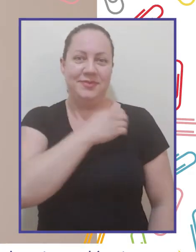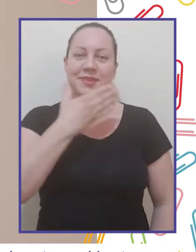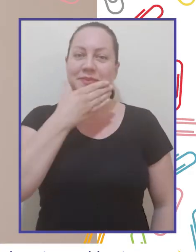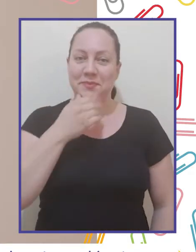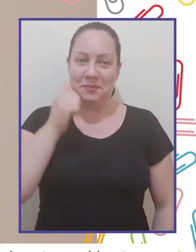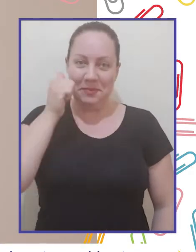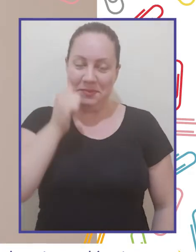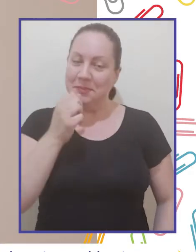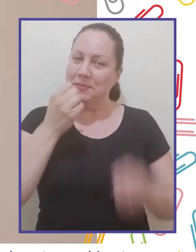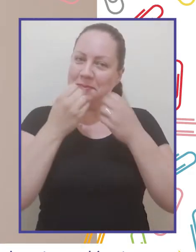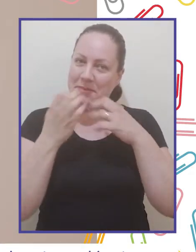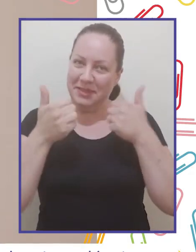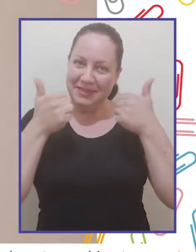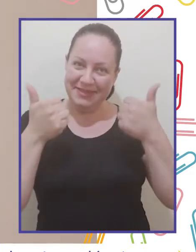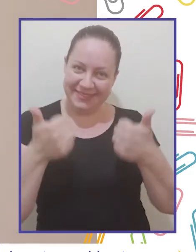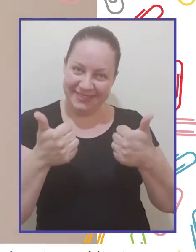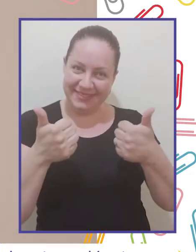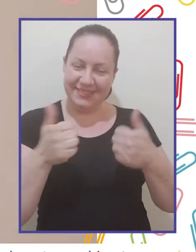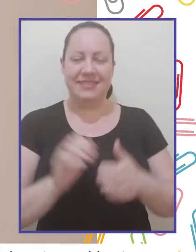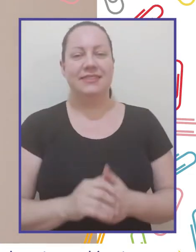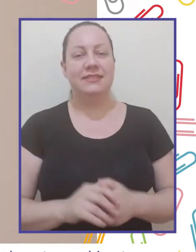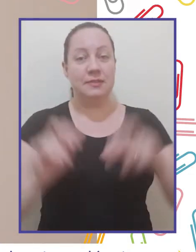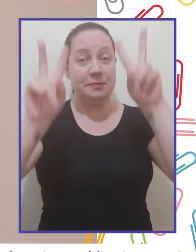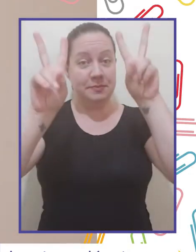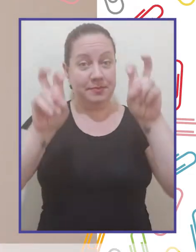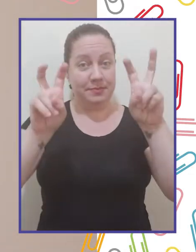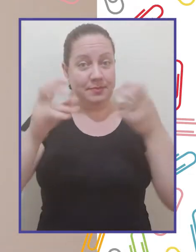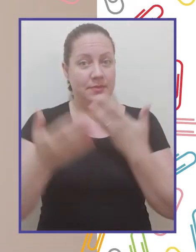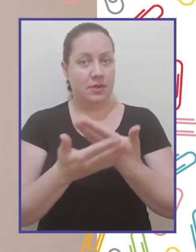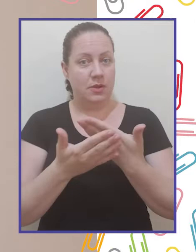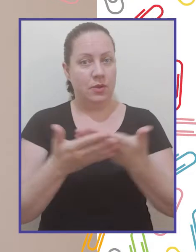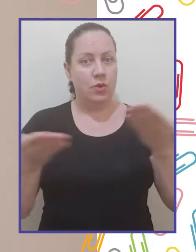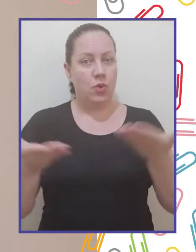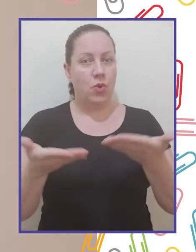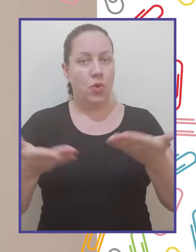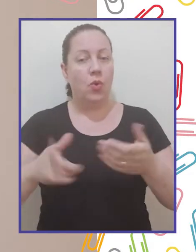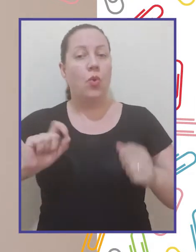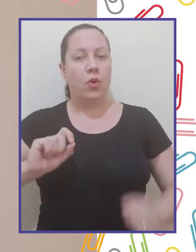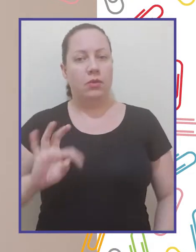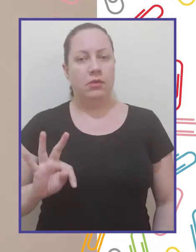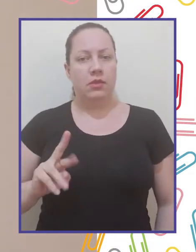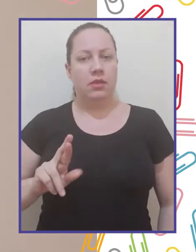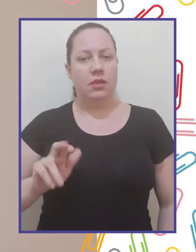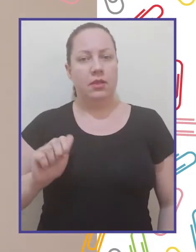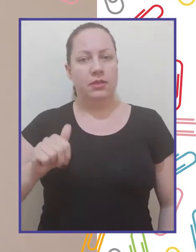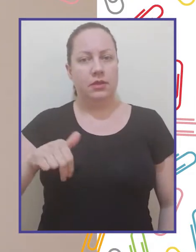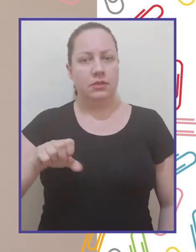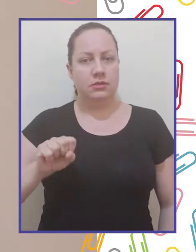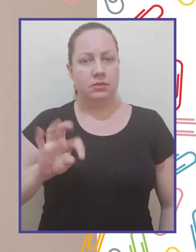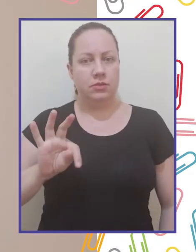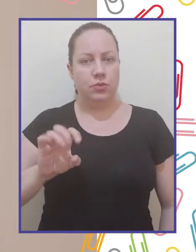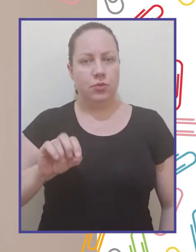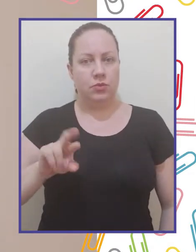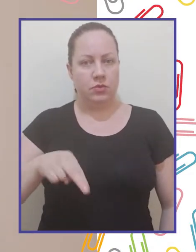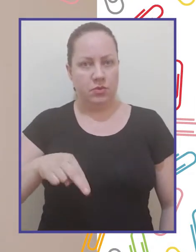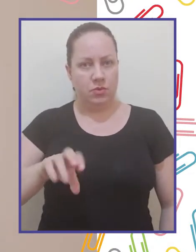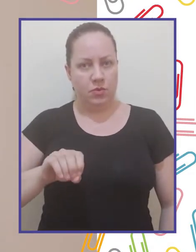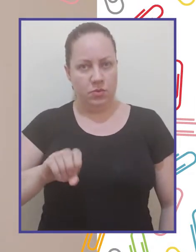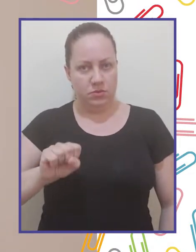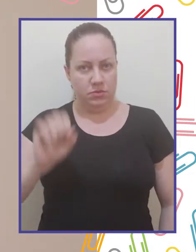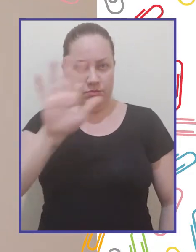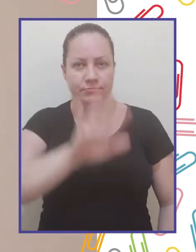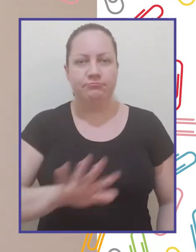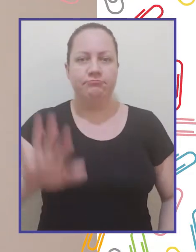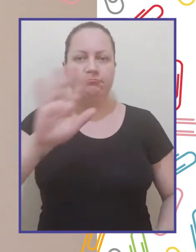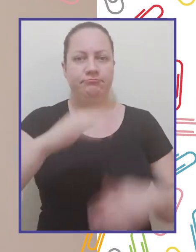Olá, alunos e alunas, tudo bem com vocês? O tema da nossa aula de hoje são os transtornos globais do desenvolvimento.